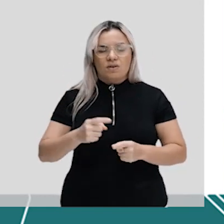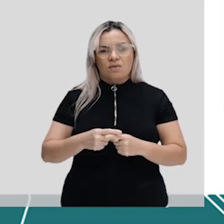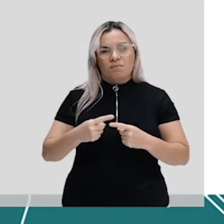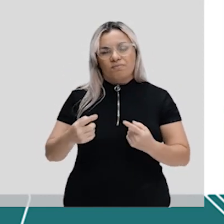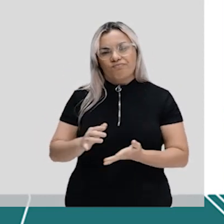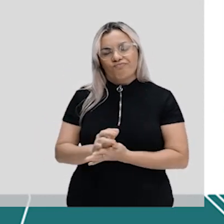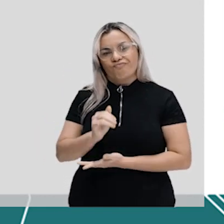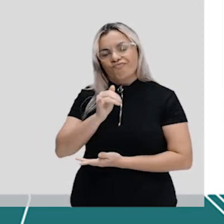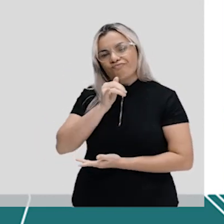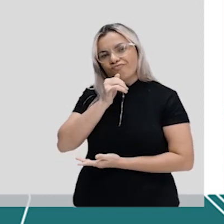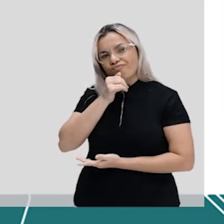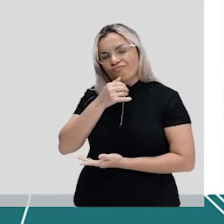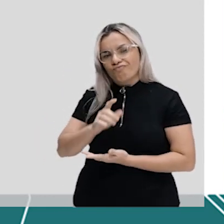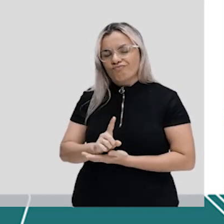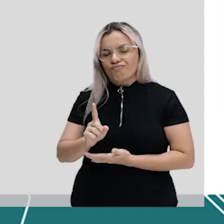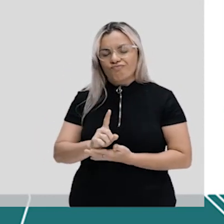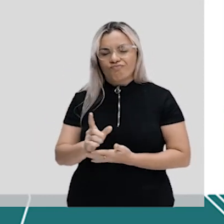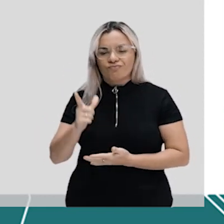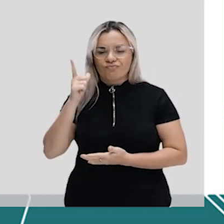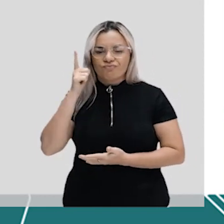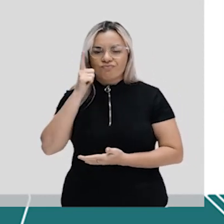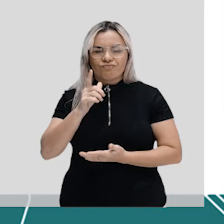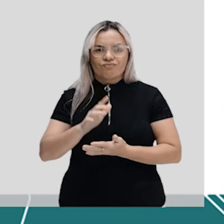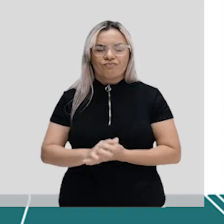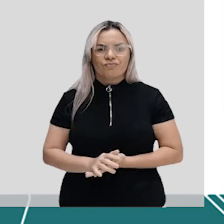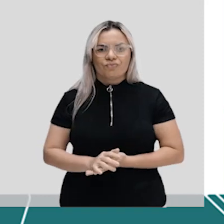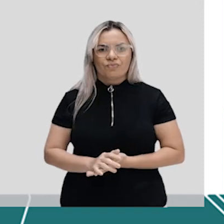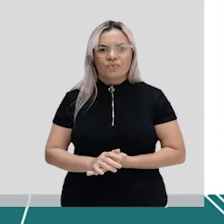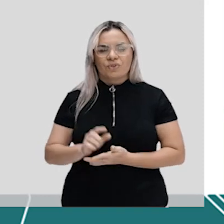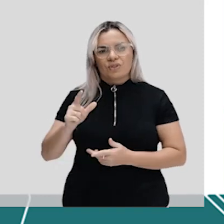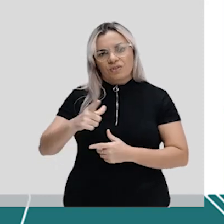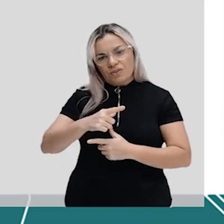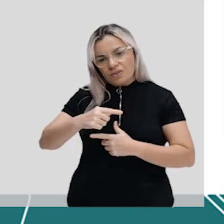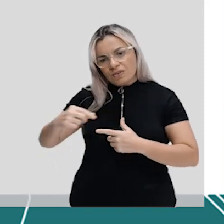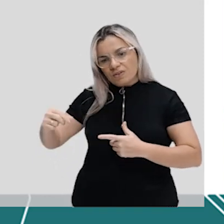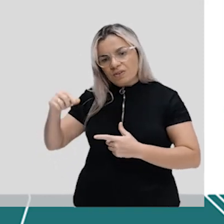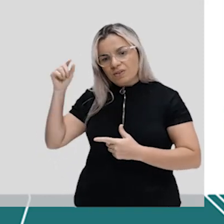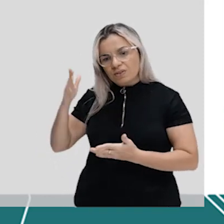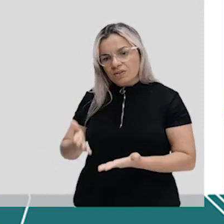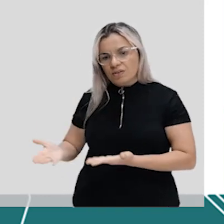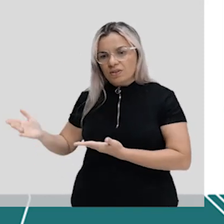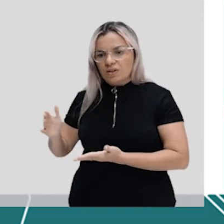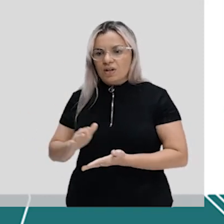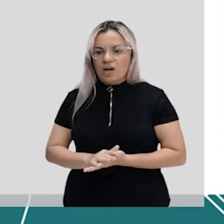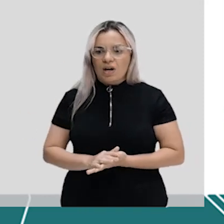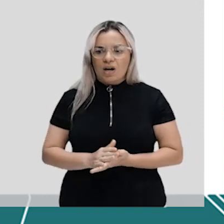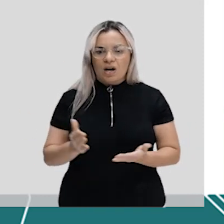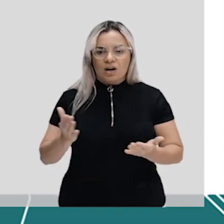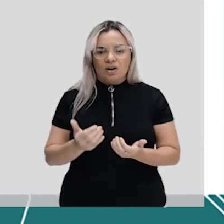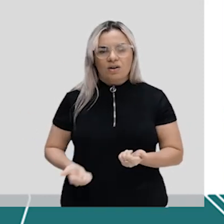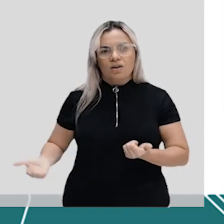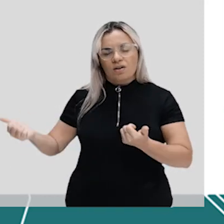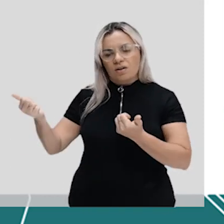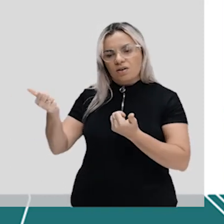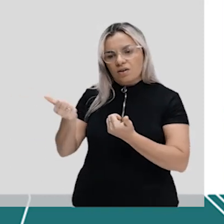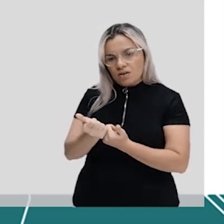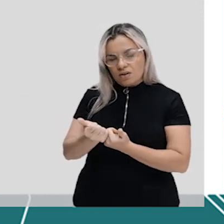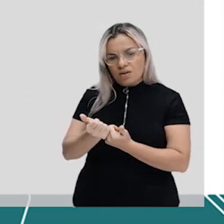mal sucedidos. Ele não conseguiu lograr êxito. Pasteur e seus colaboradores, eles descobriram que os